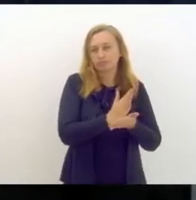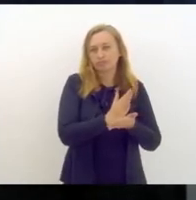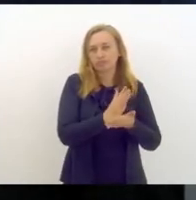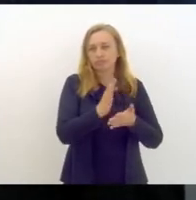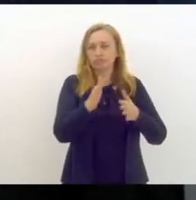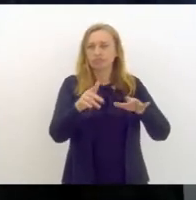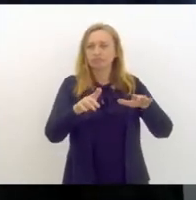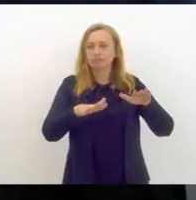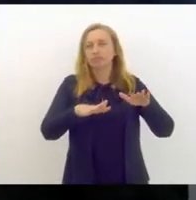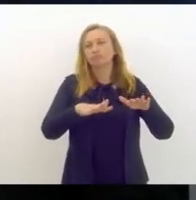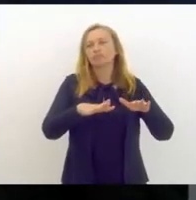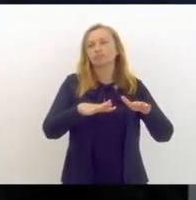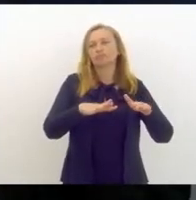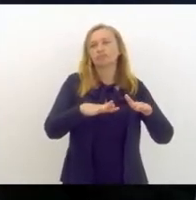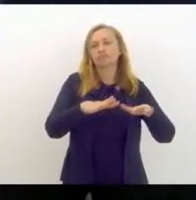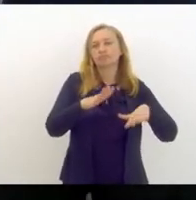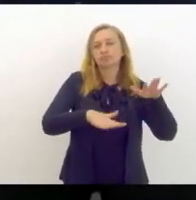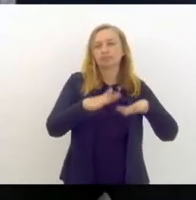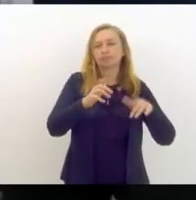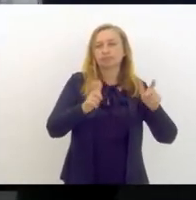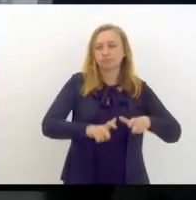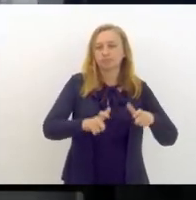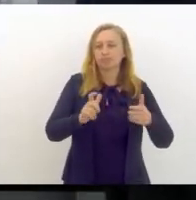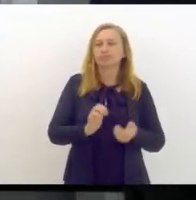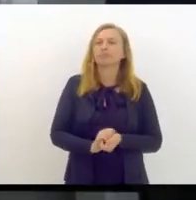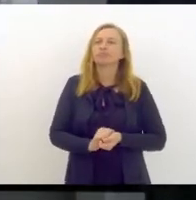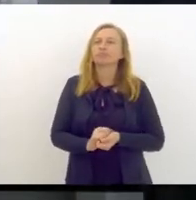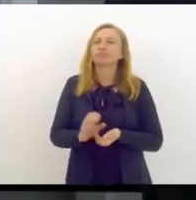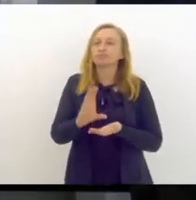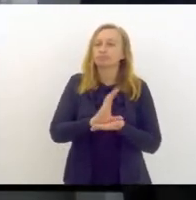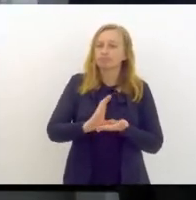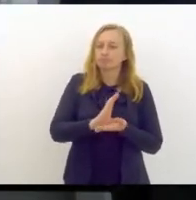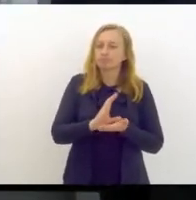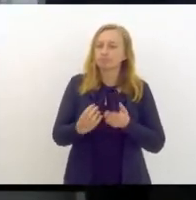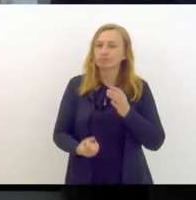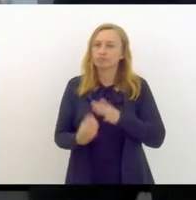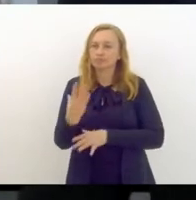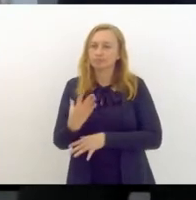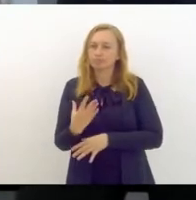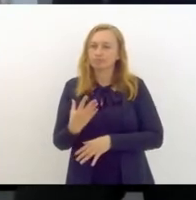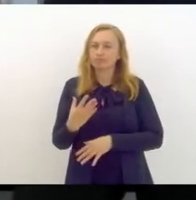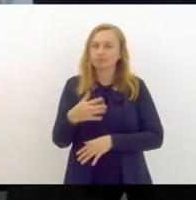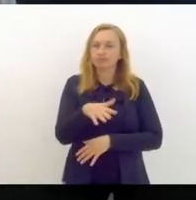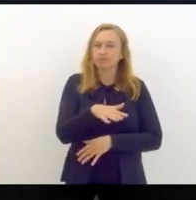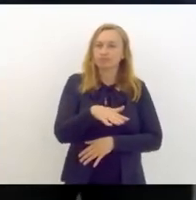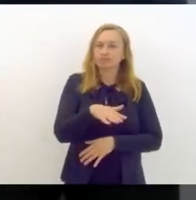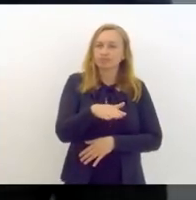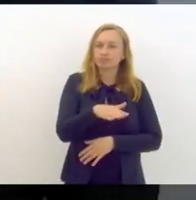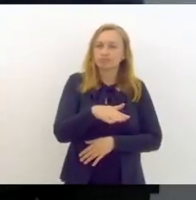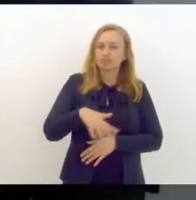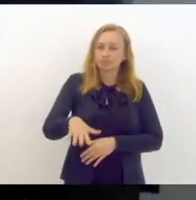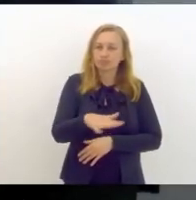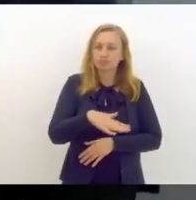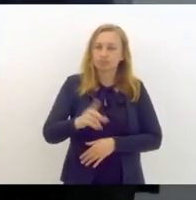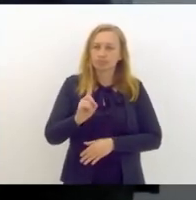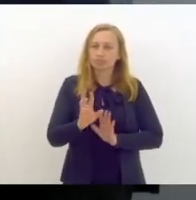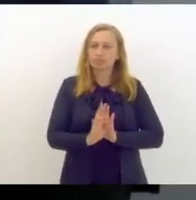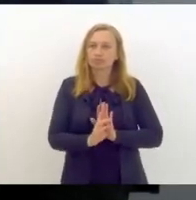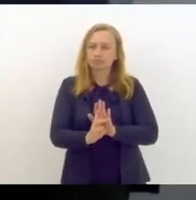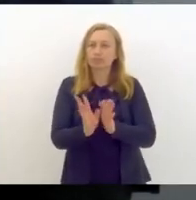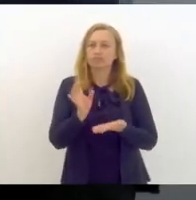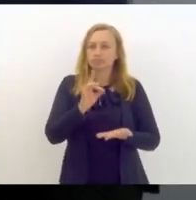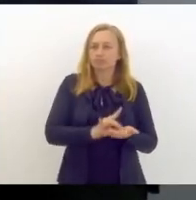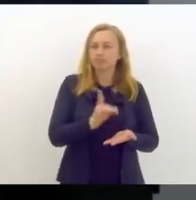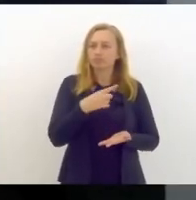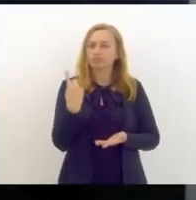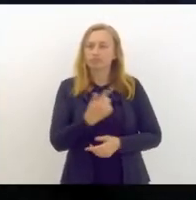é subentendido pelo órgão ambiental e pelo conselho consultivo, de que essa zona de amortecimento não representa a realidade da